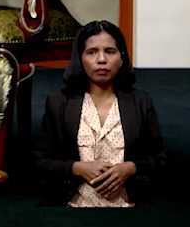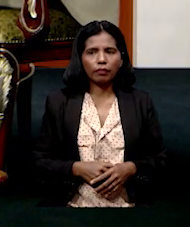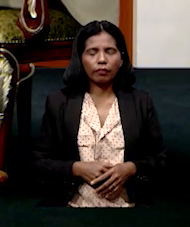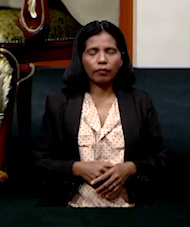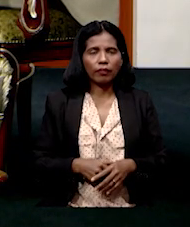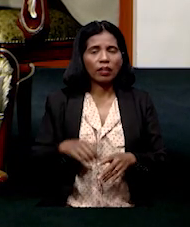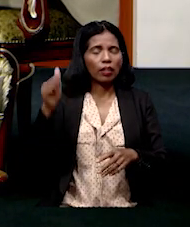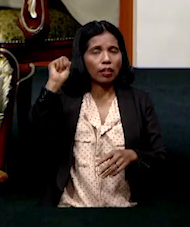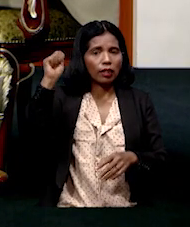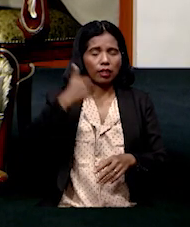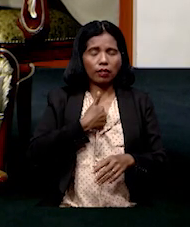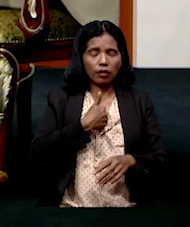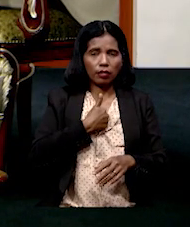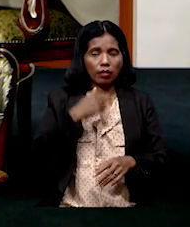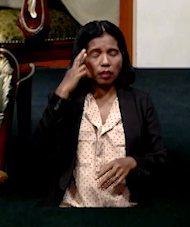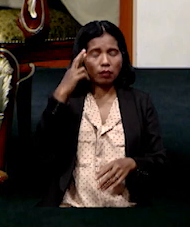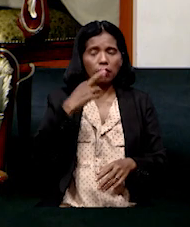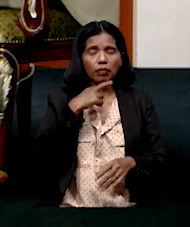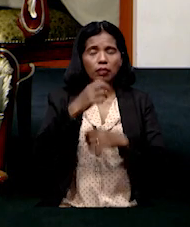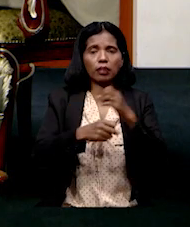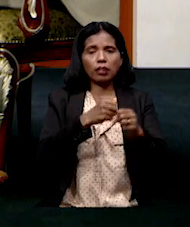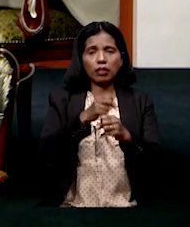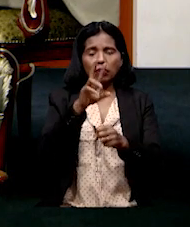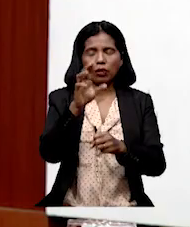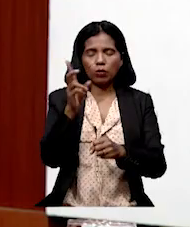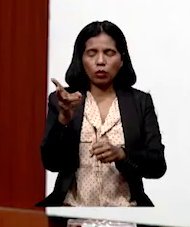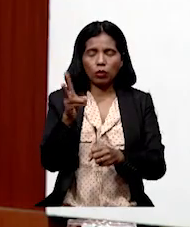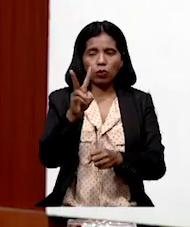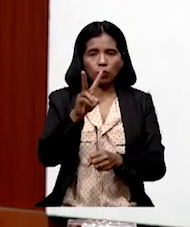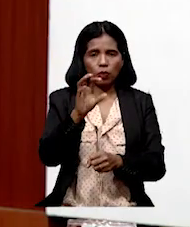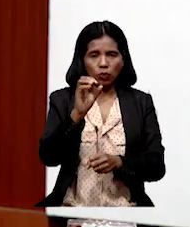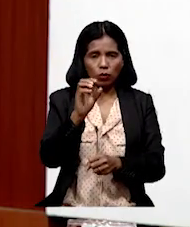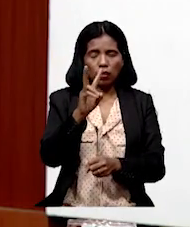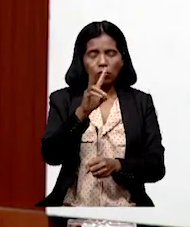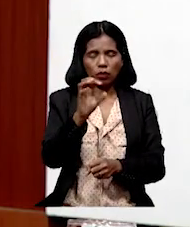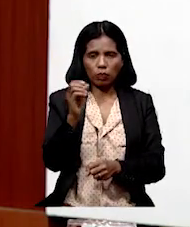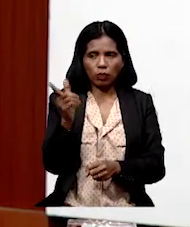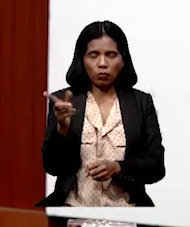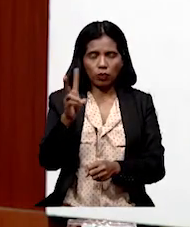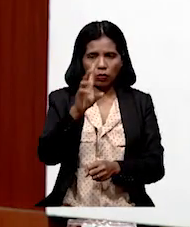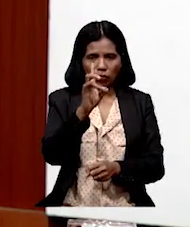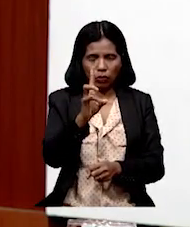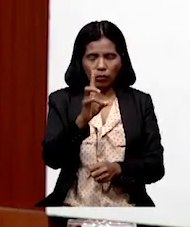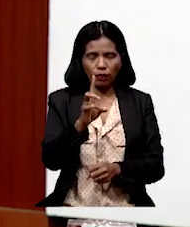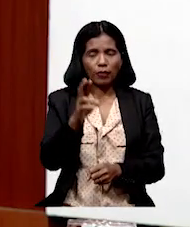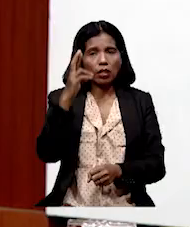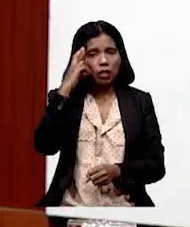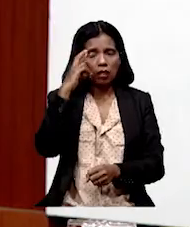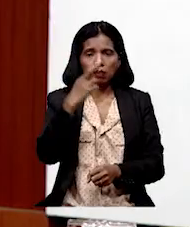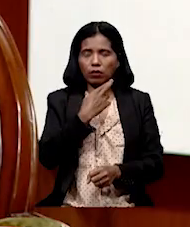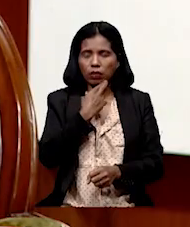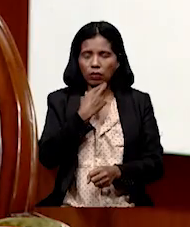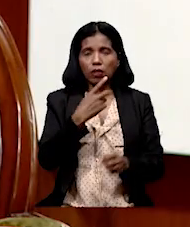Candidato presidente da República para período tina rinrua ronulo resin rua tina rinrua ronulo resin hitu. José Ramos Horta